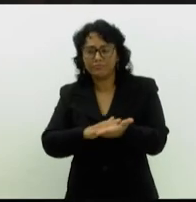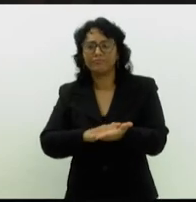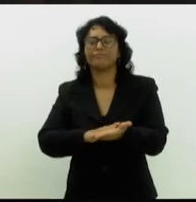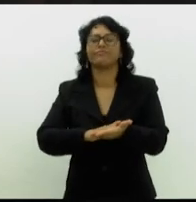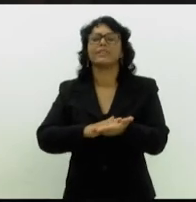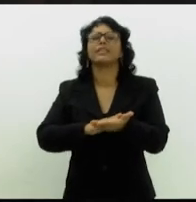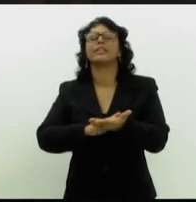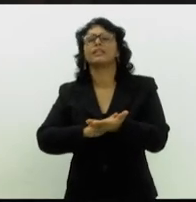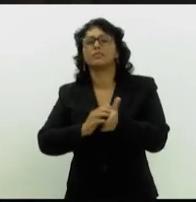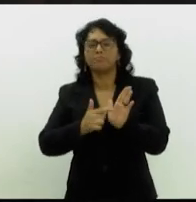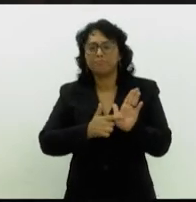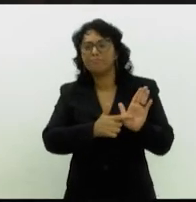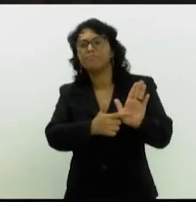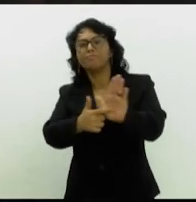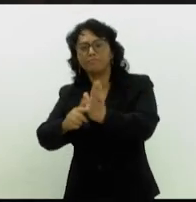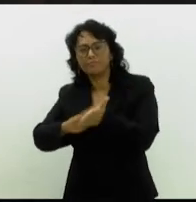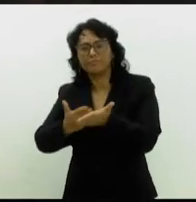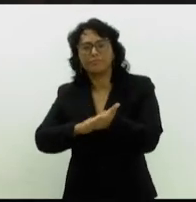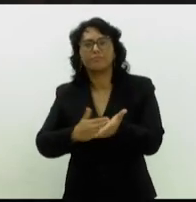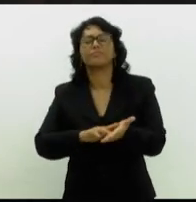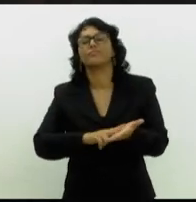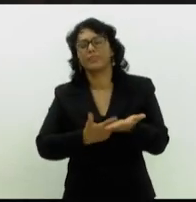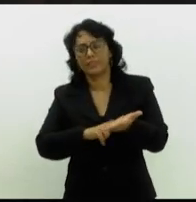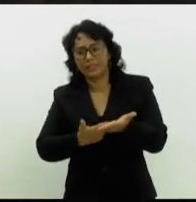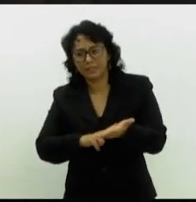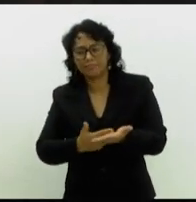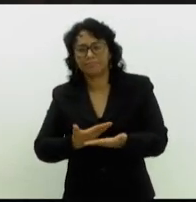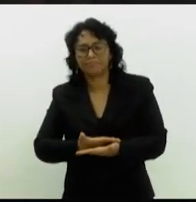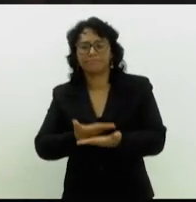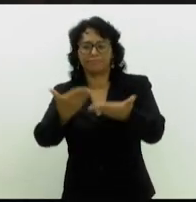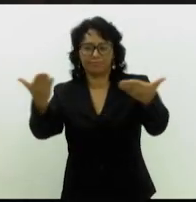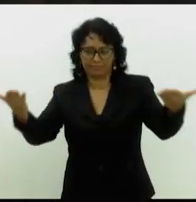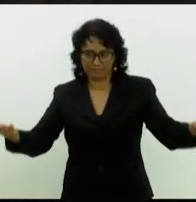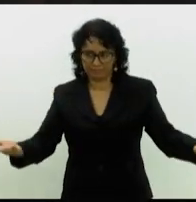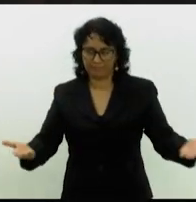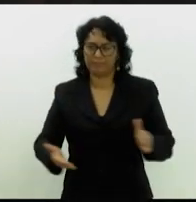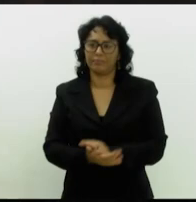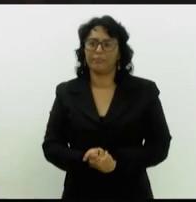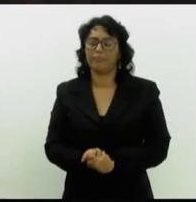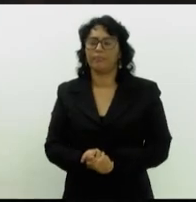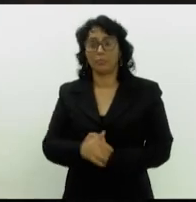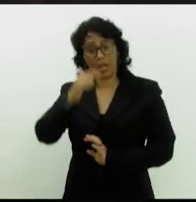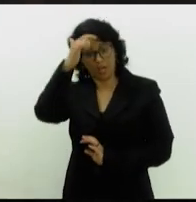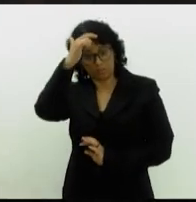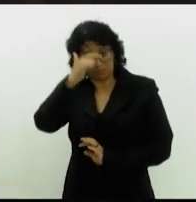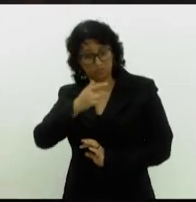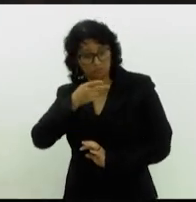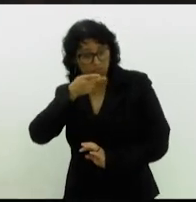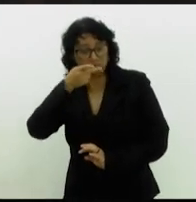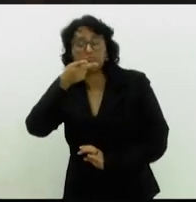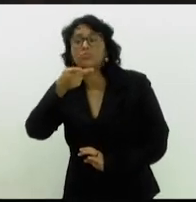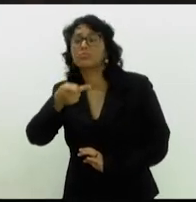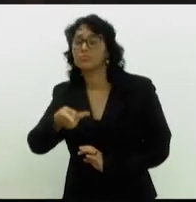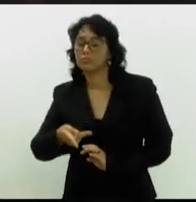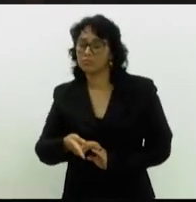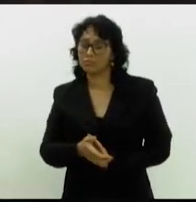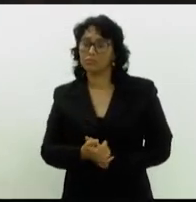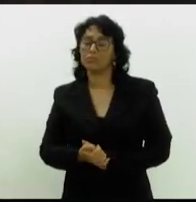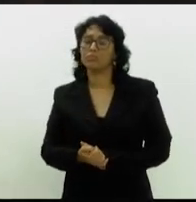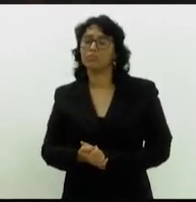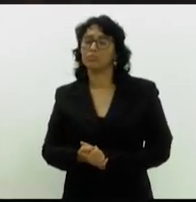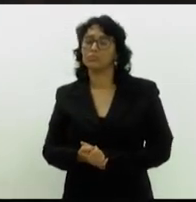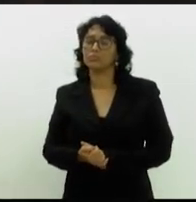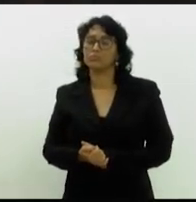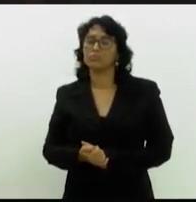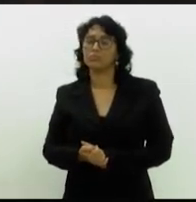aos deficientes auditivos vou me reportar com as Galerias